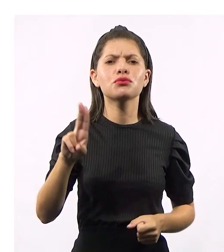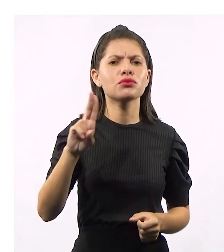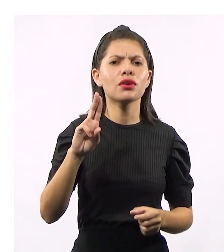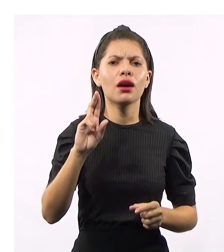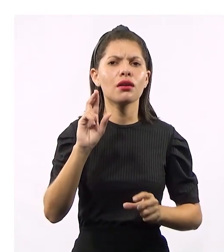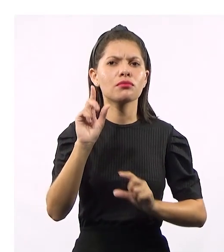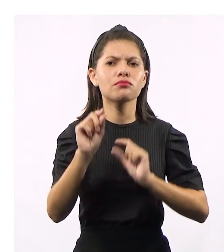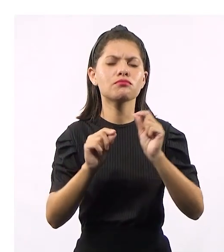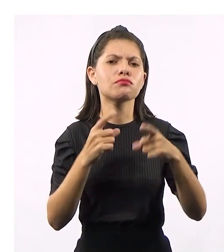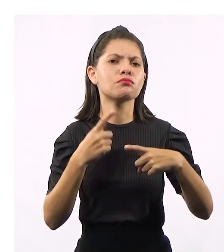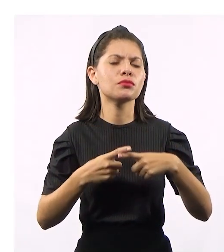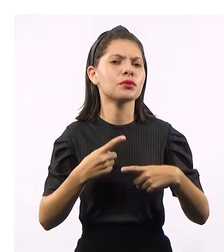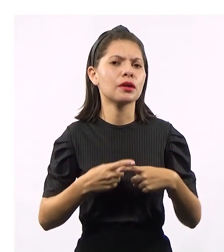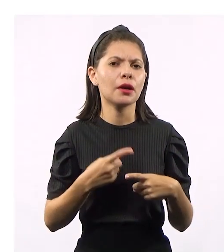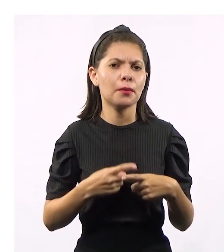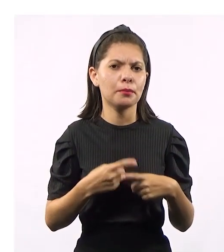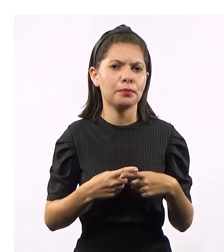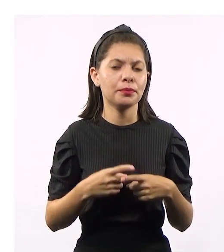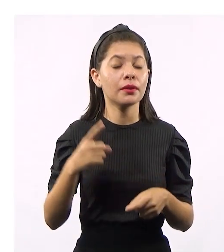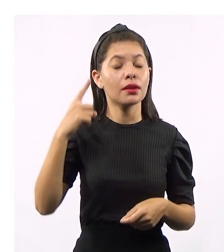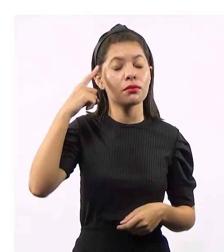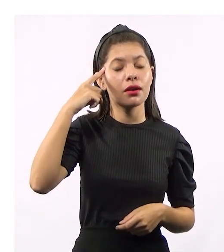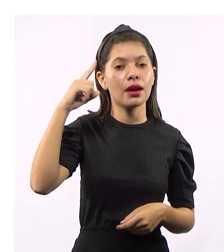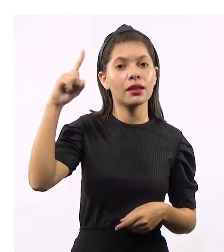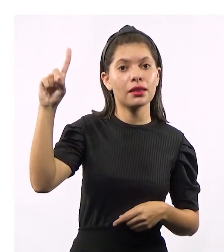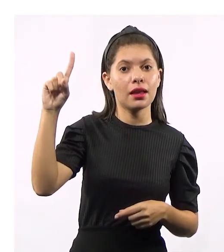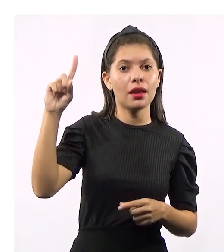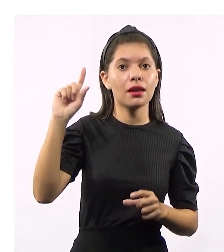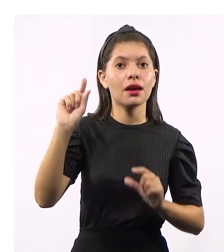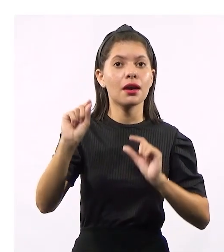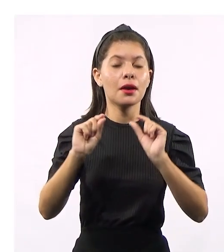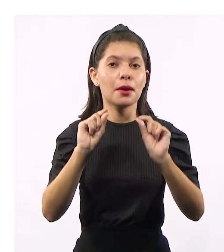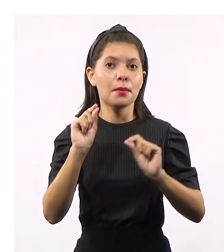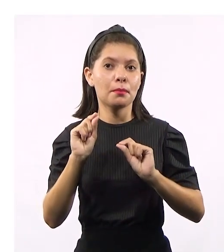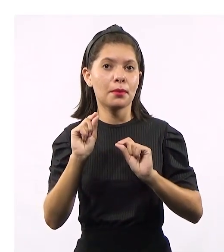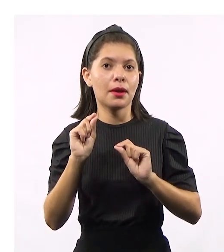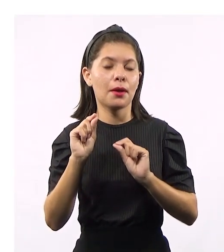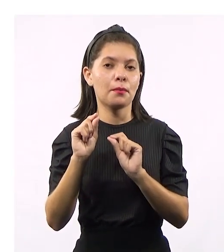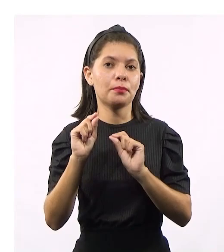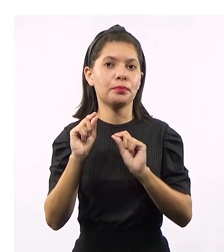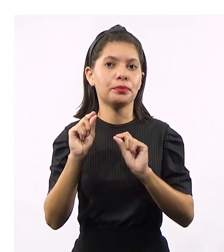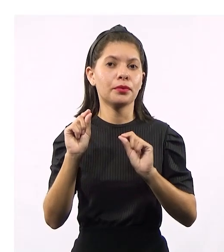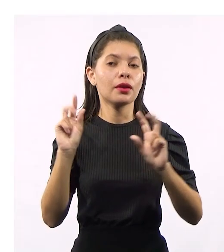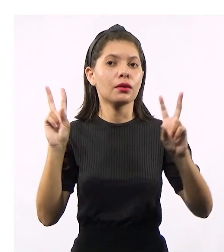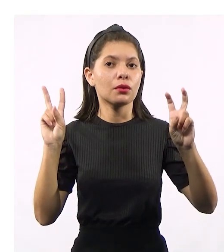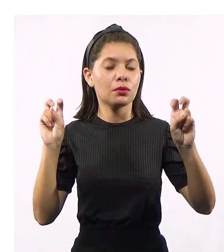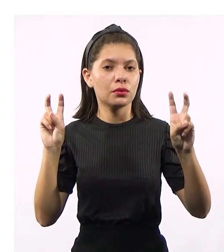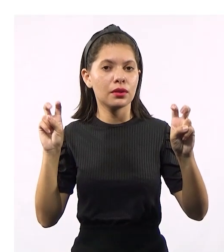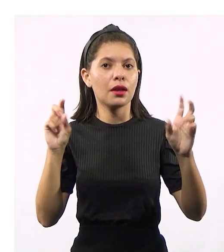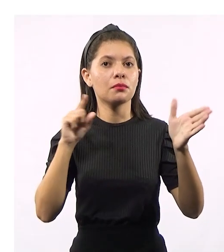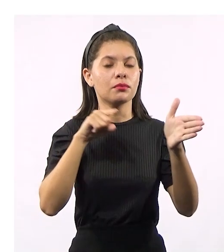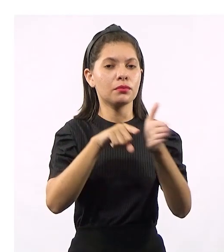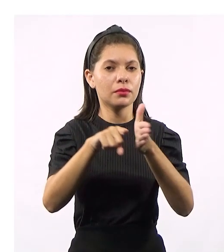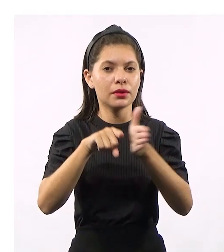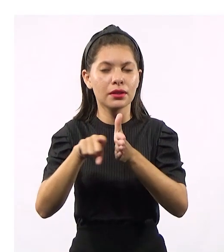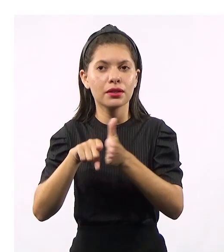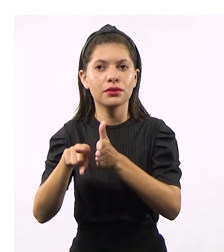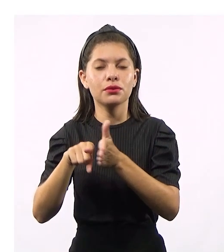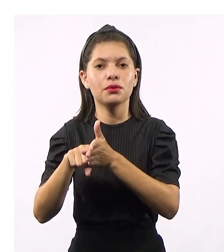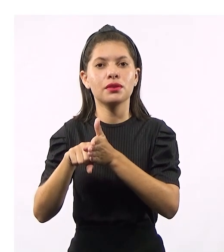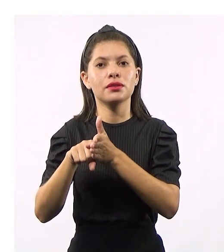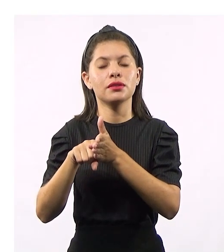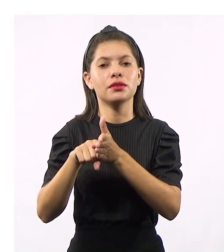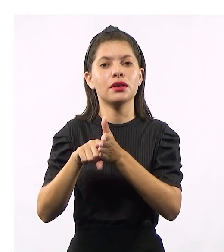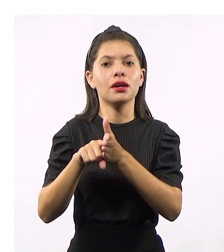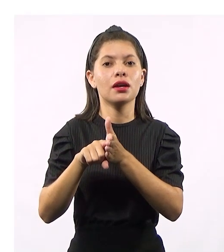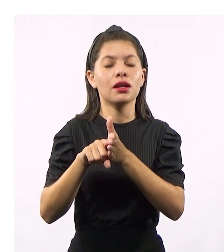questionário? A ideia de se aplicar um questionário é para tentar sintetizar o tema em questões a serem